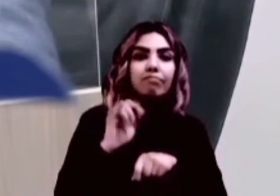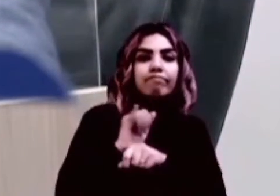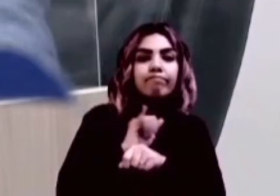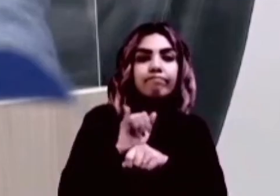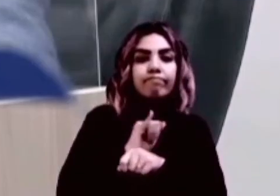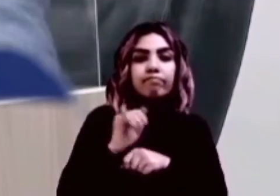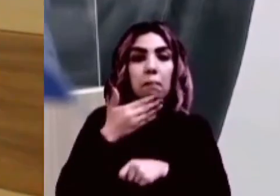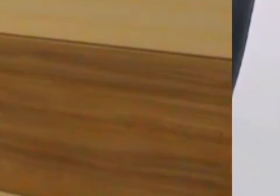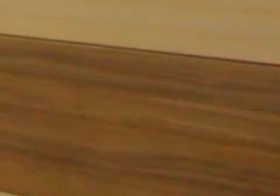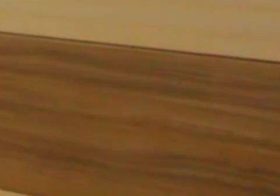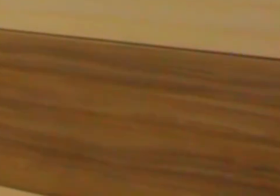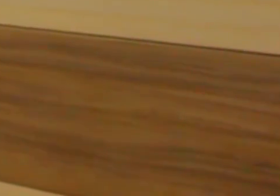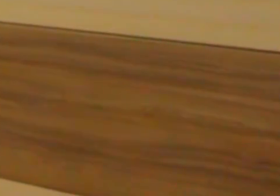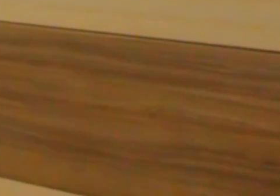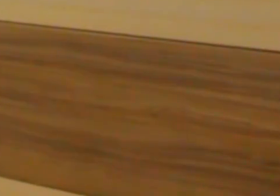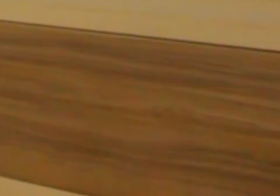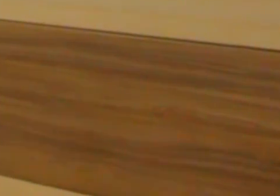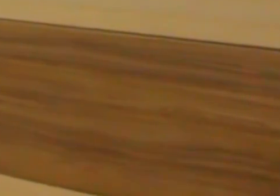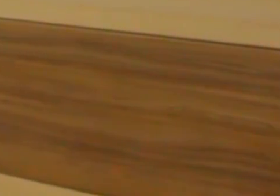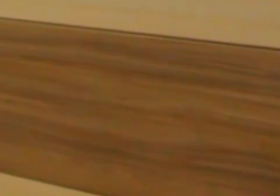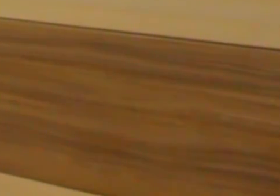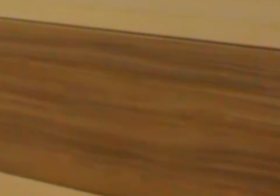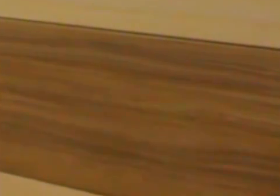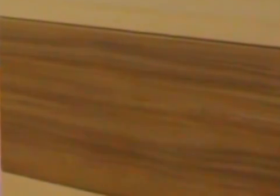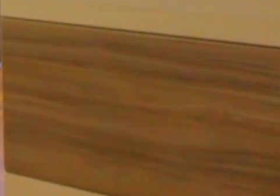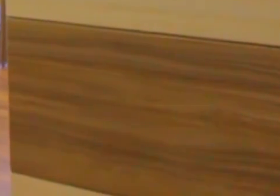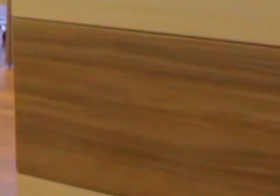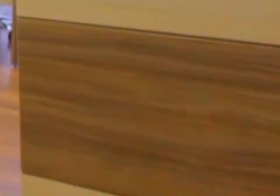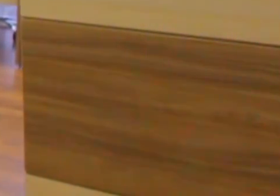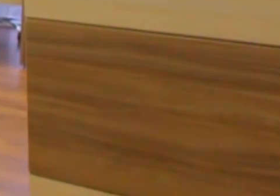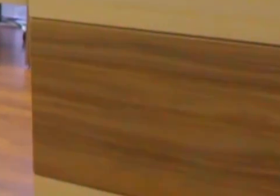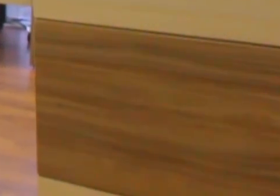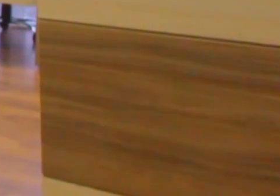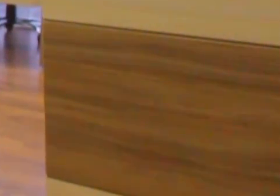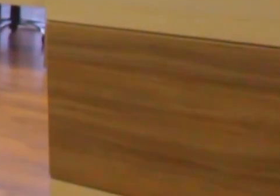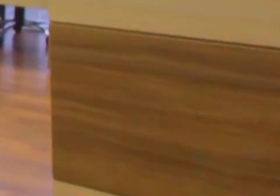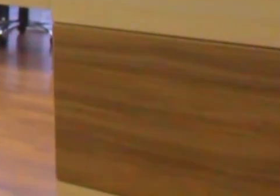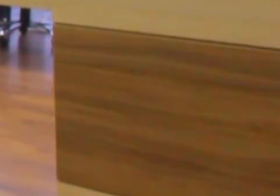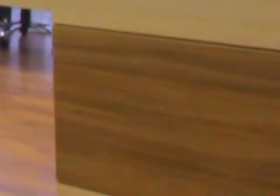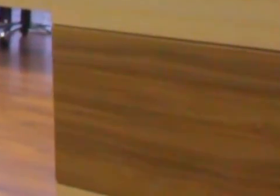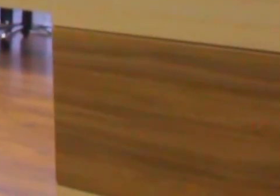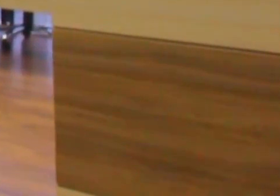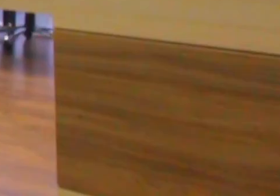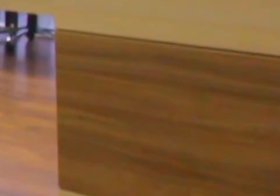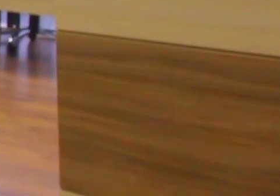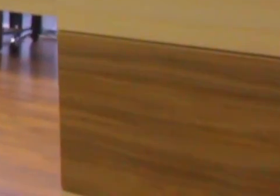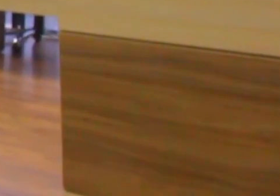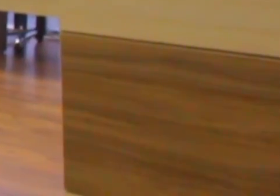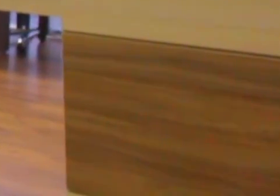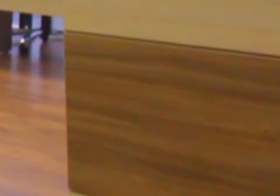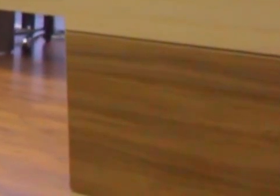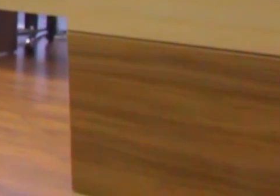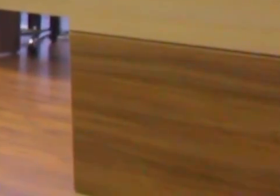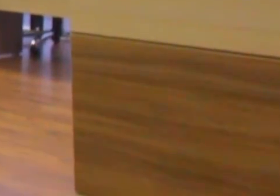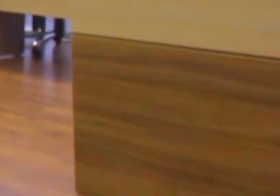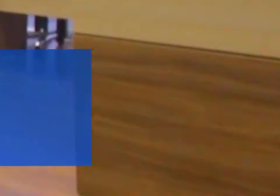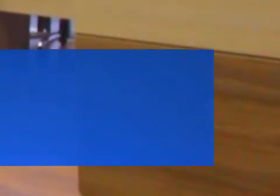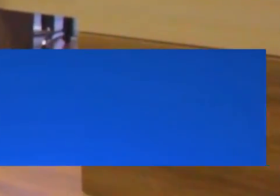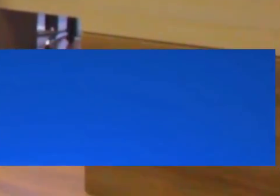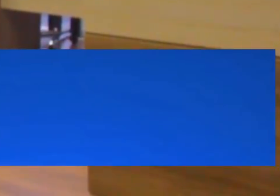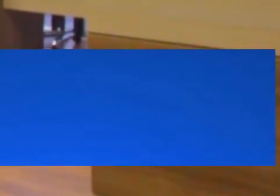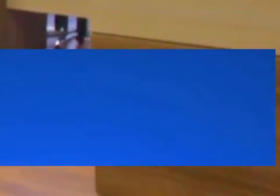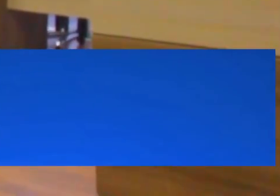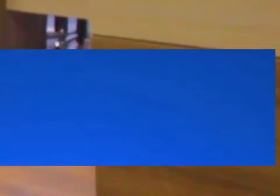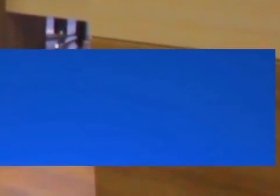dessas crianças, né? Quer saber tudo o que aconteceu durante a sessão ordinária desta quarta-feira na Câmara Municipal de Macaé? É